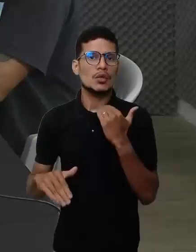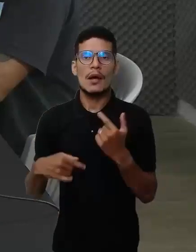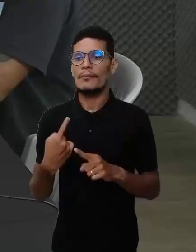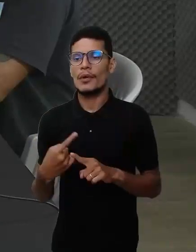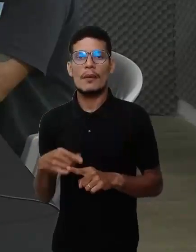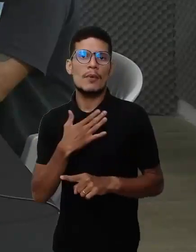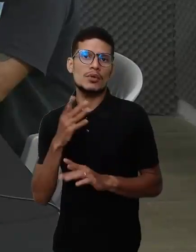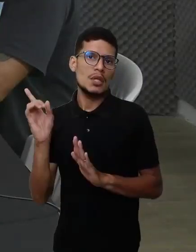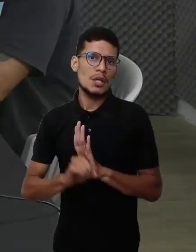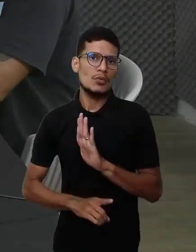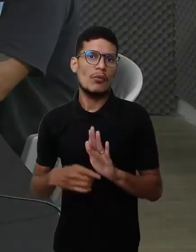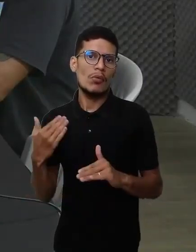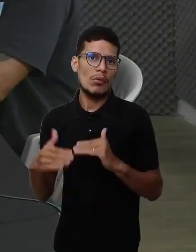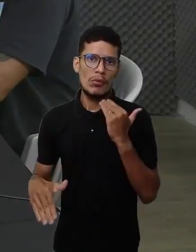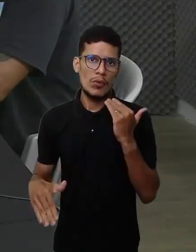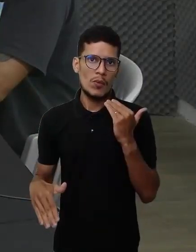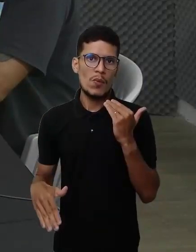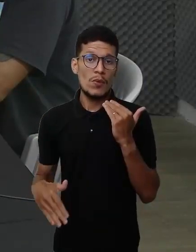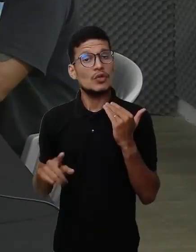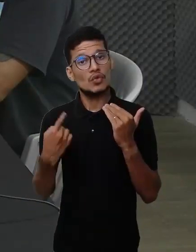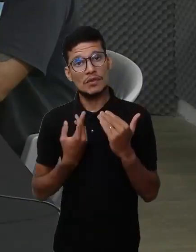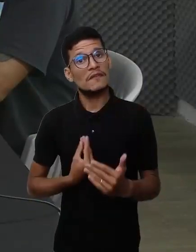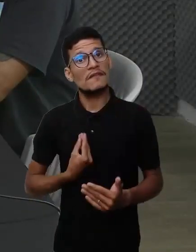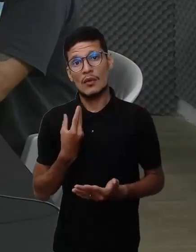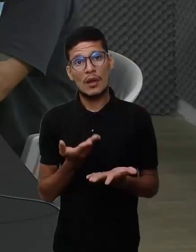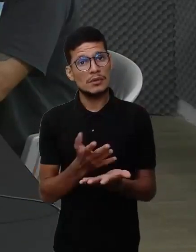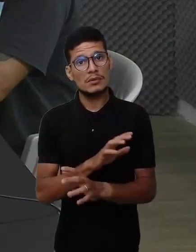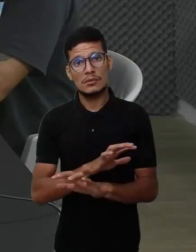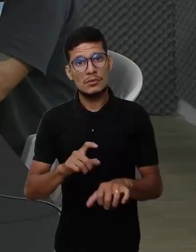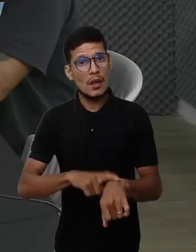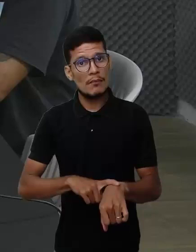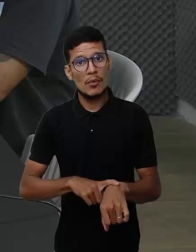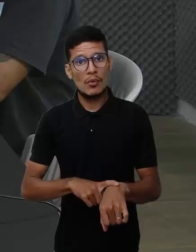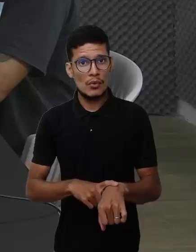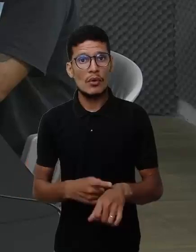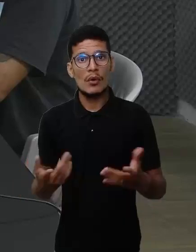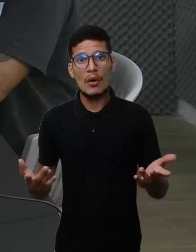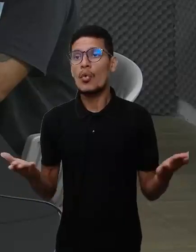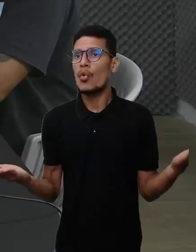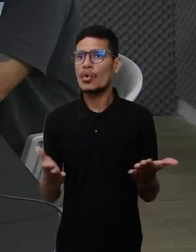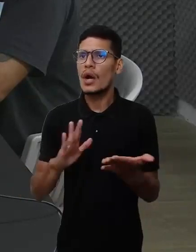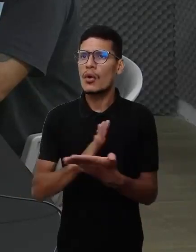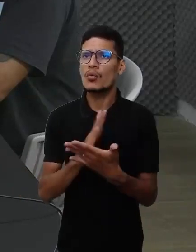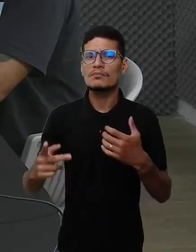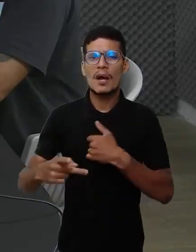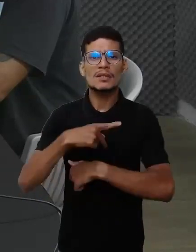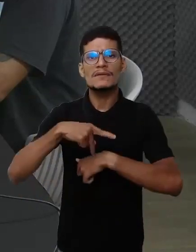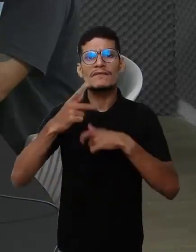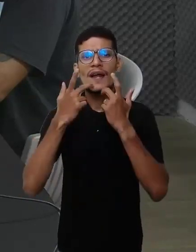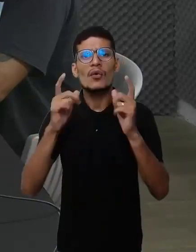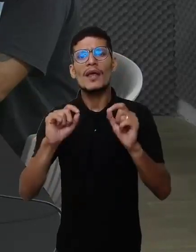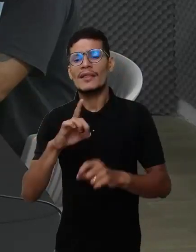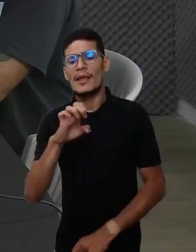de discordar. Então nós estamos vivendo esse tempo. Então o que é que eu queria estar falando? Hoje, em alguns países do mundo, já estamos falando de